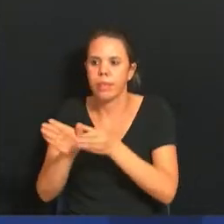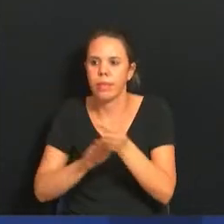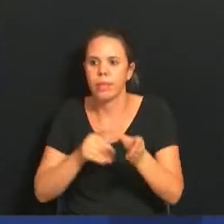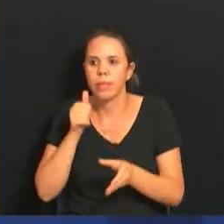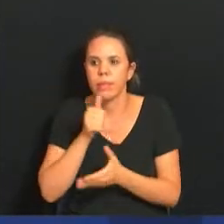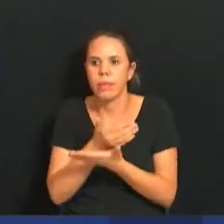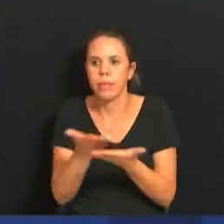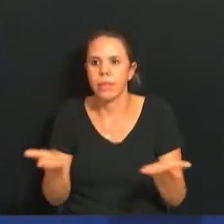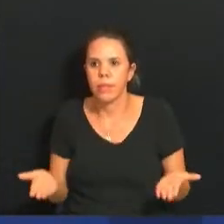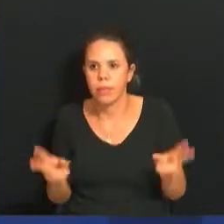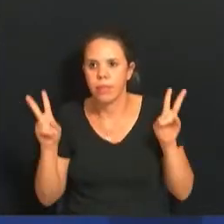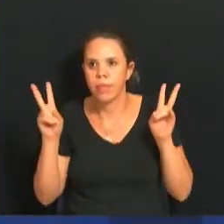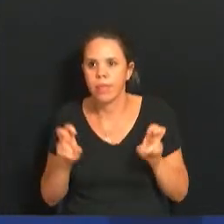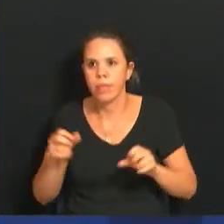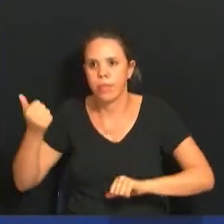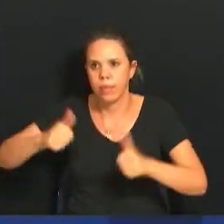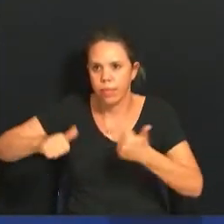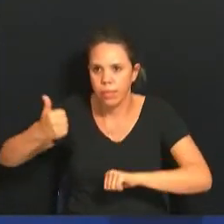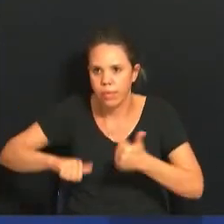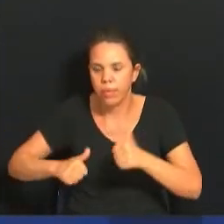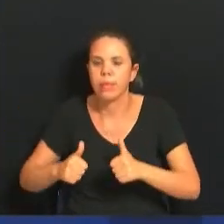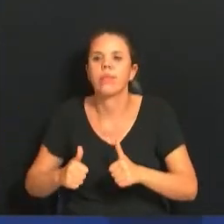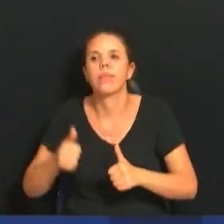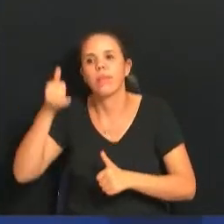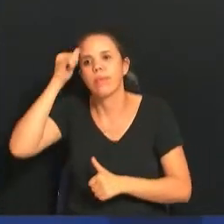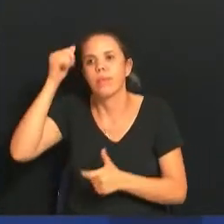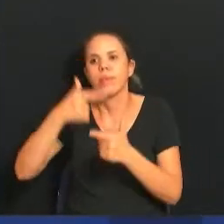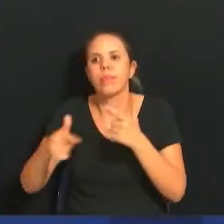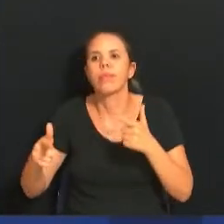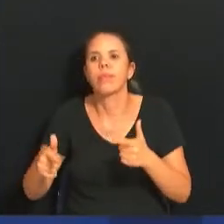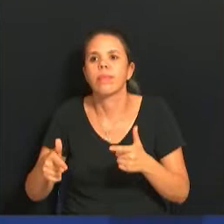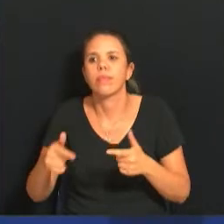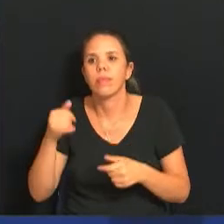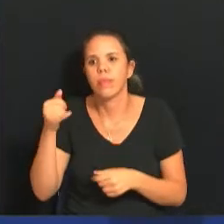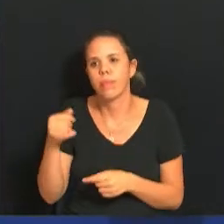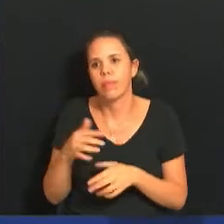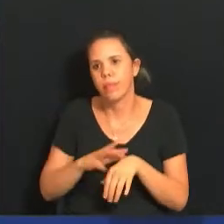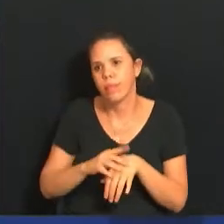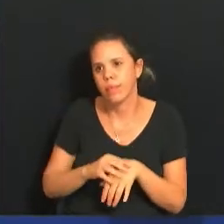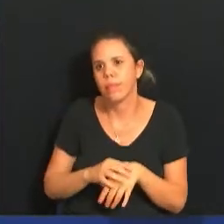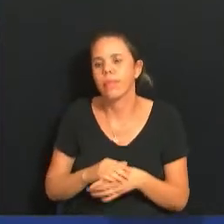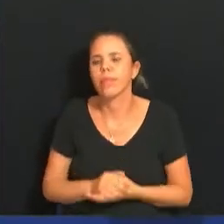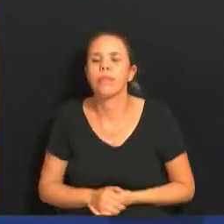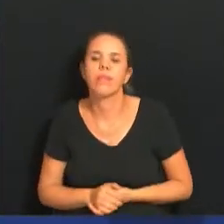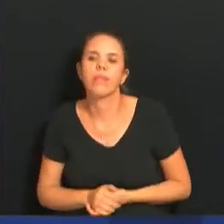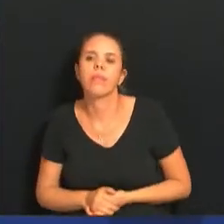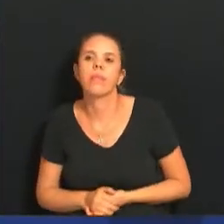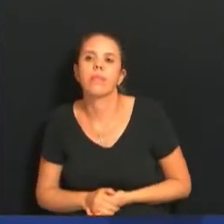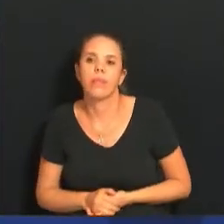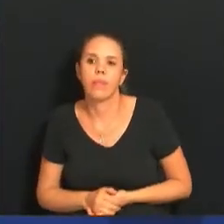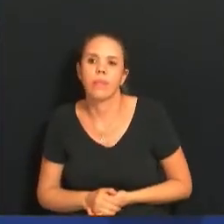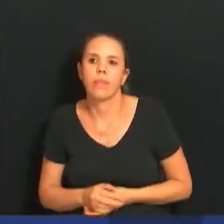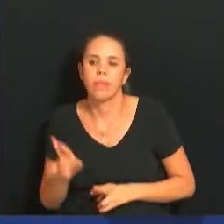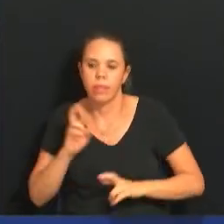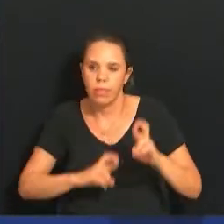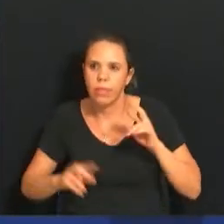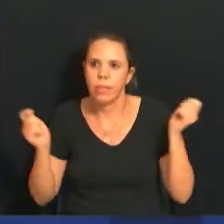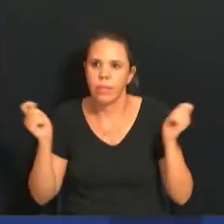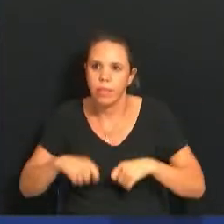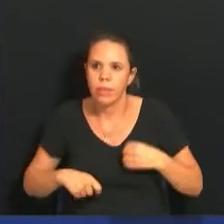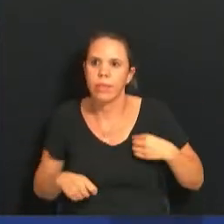mulheres sobre o diagnóstico precoce e a prevenção de doenças, e prevê que os exames